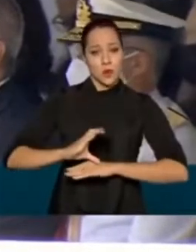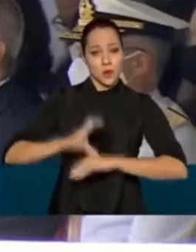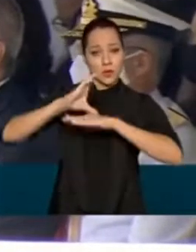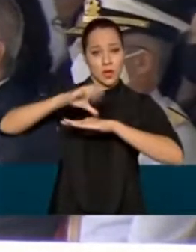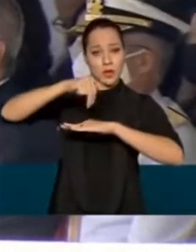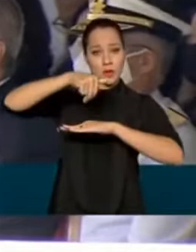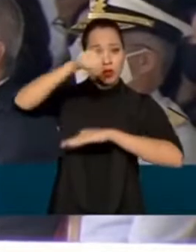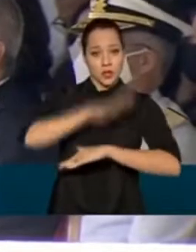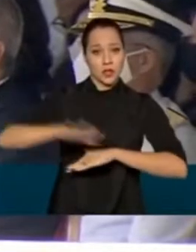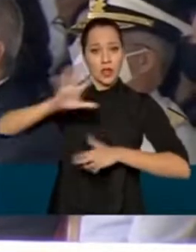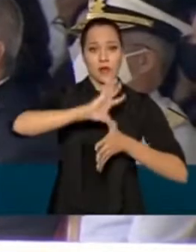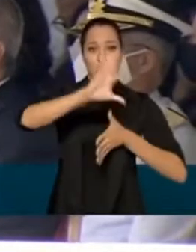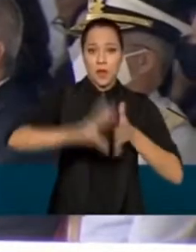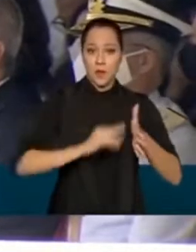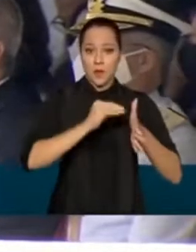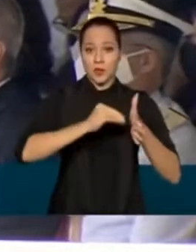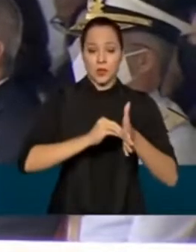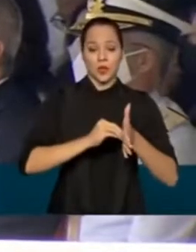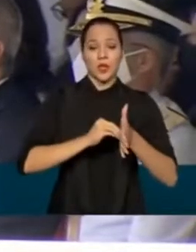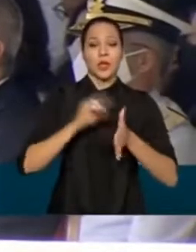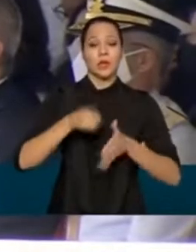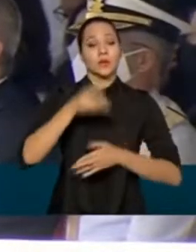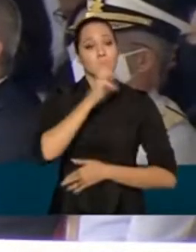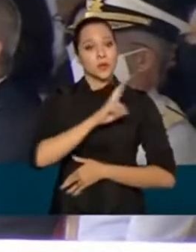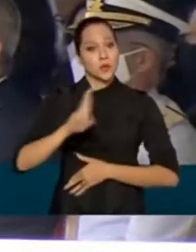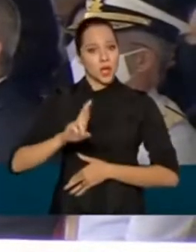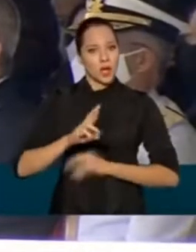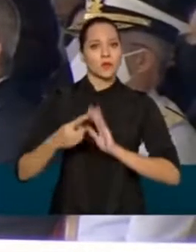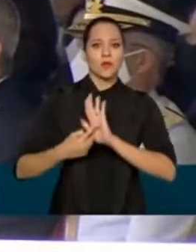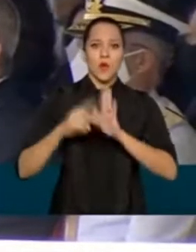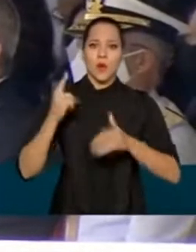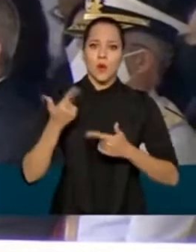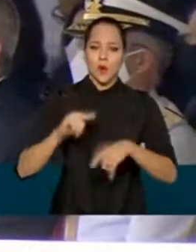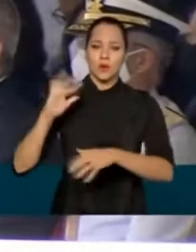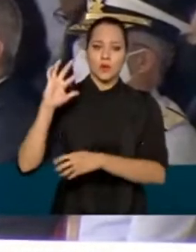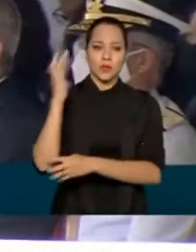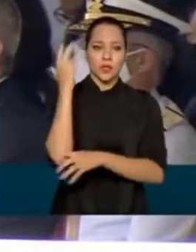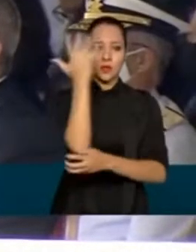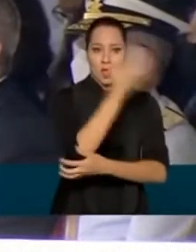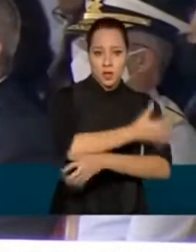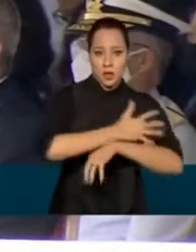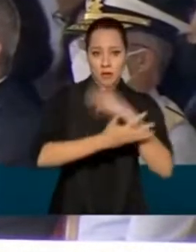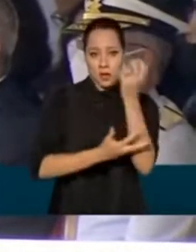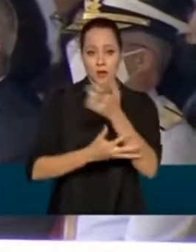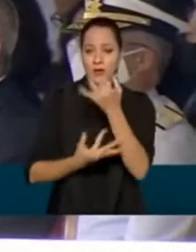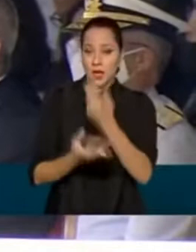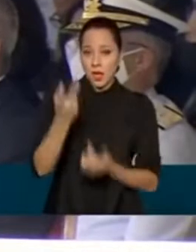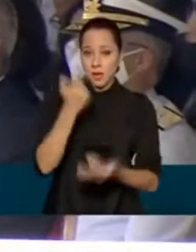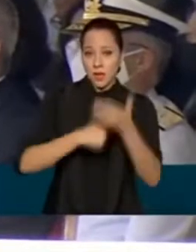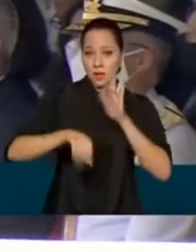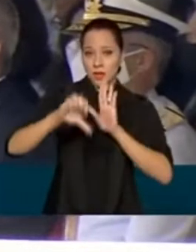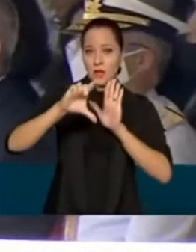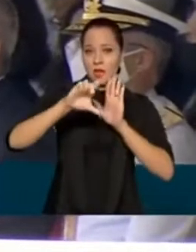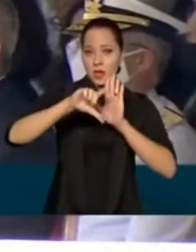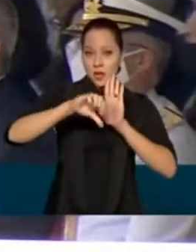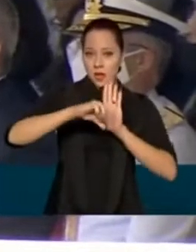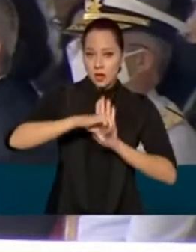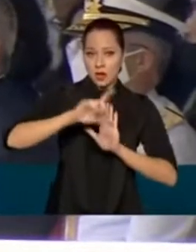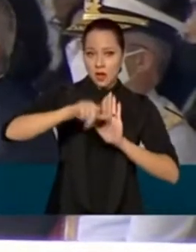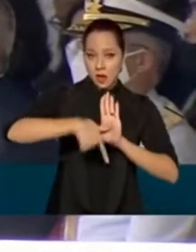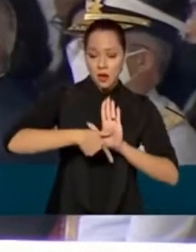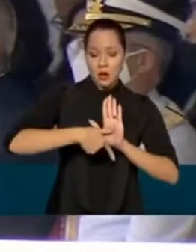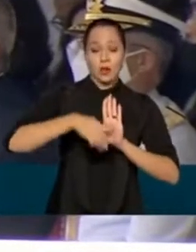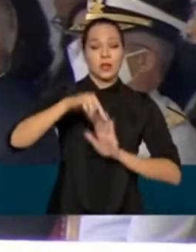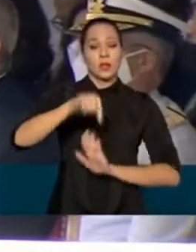Legal, cujos resultados expressivos contra o desmatamento e as queimadas ilegais tiveram a decisiva contribuição